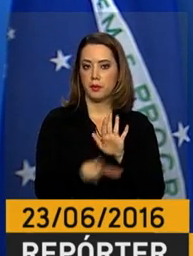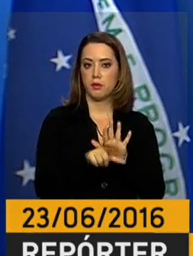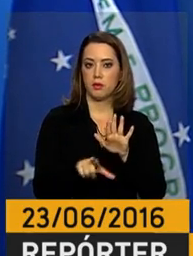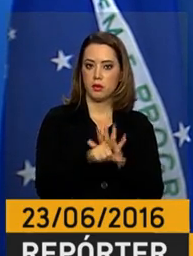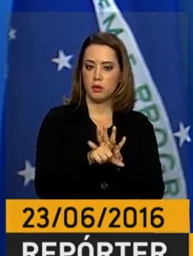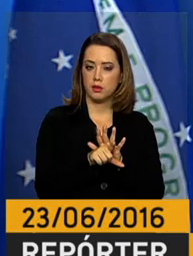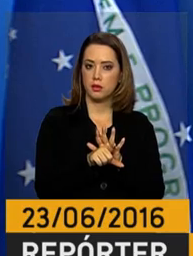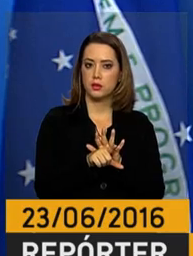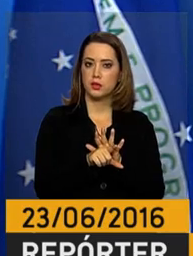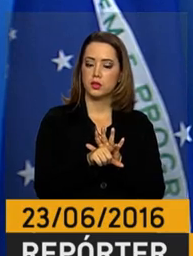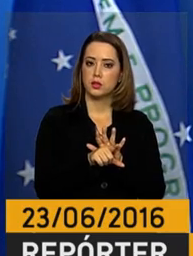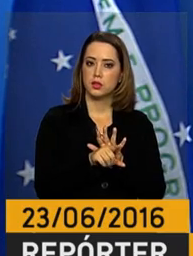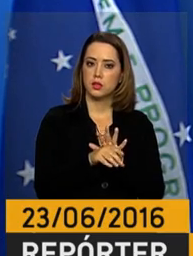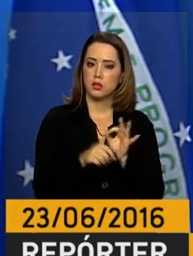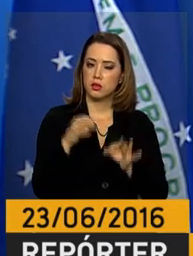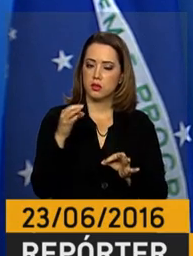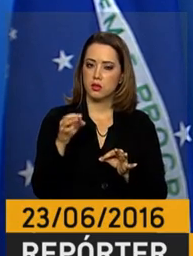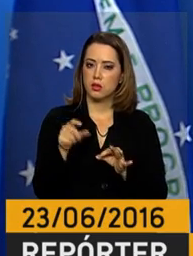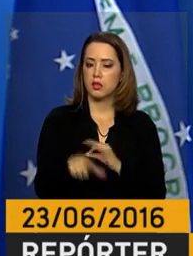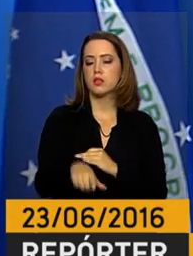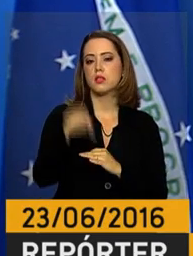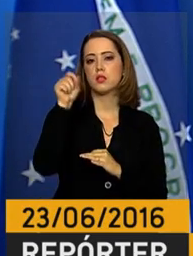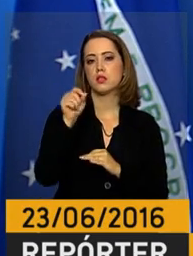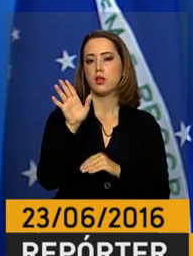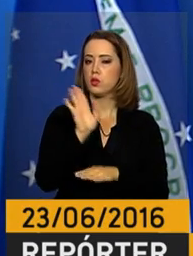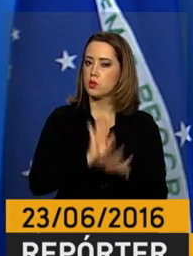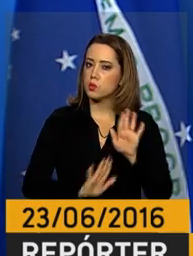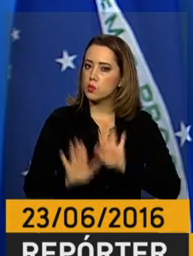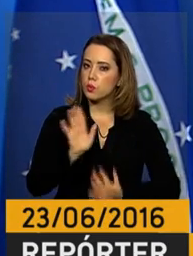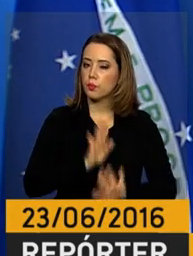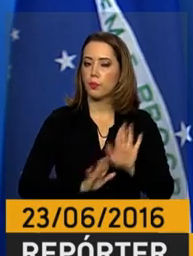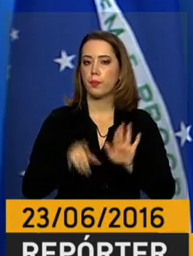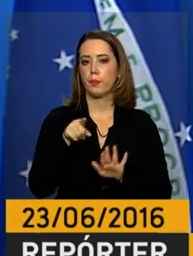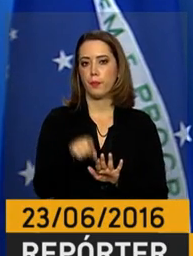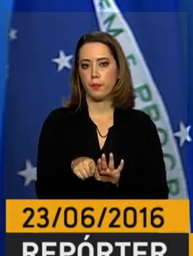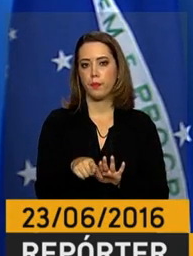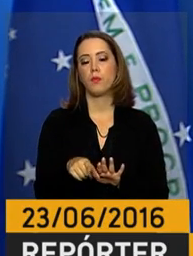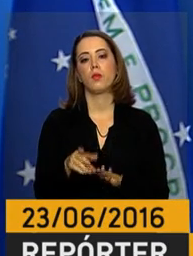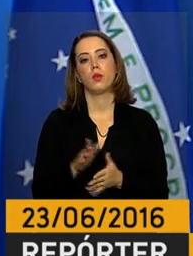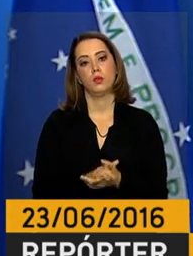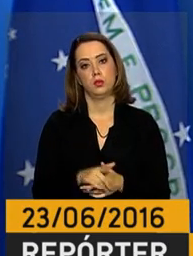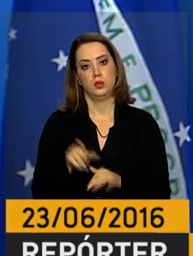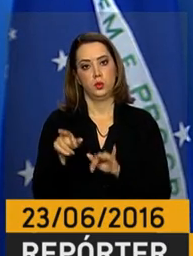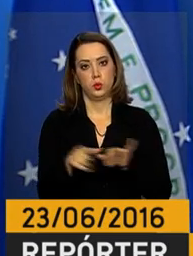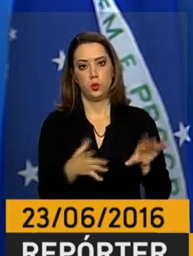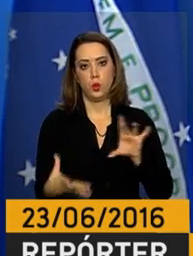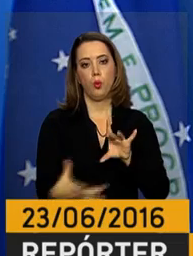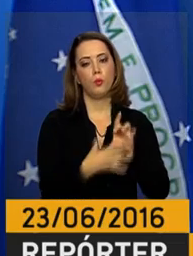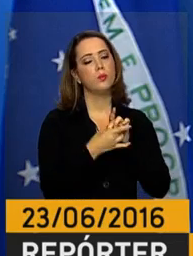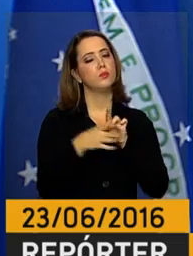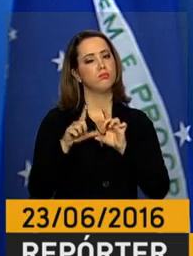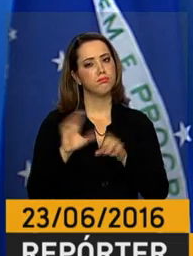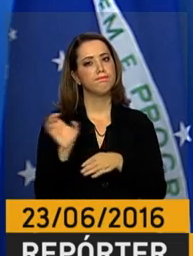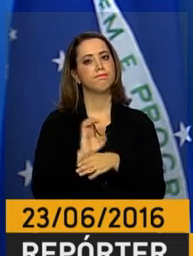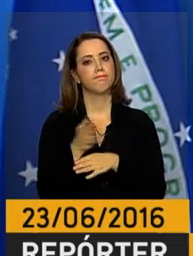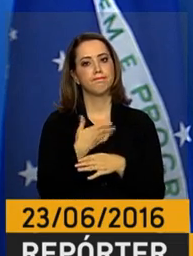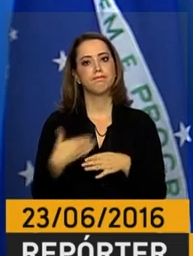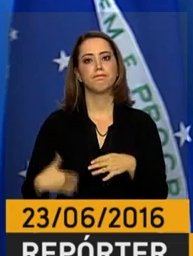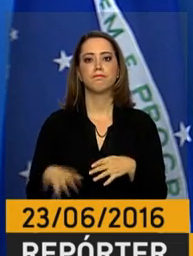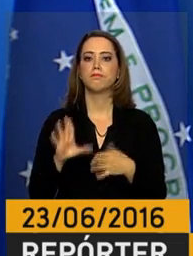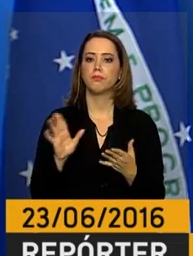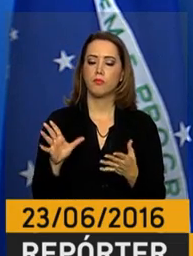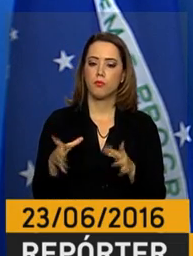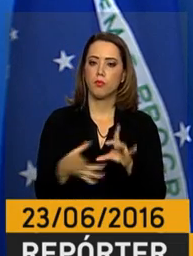cautelares no processo penal o sucesso desse pacto nos remete a uma reflexão